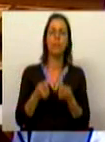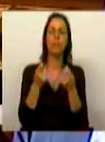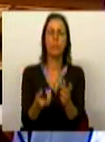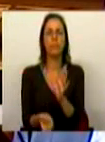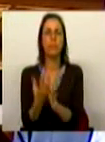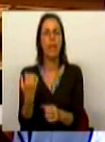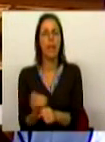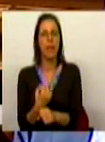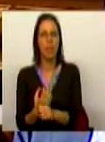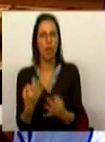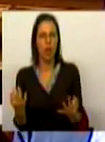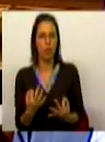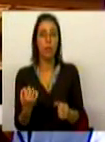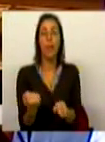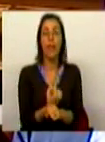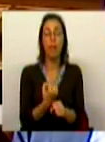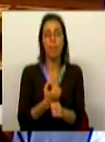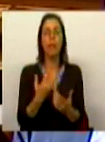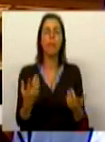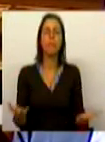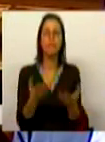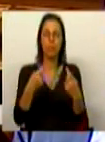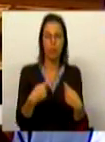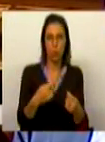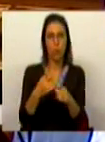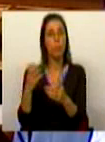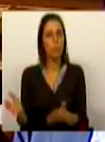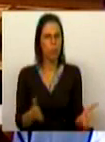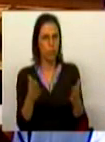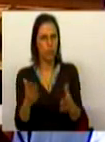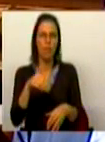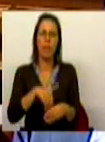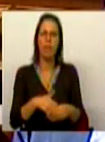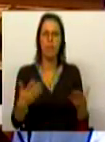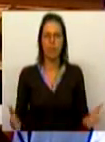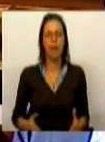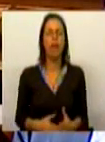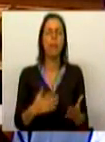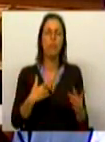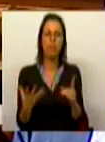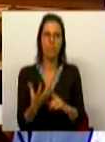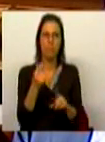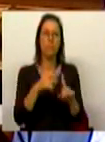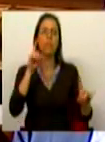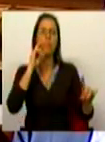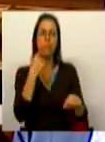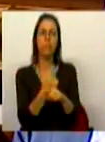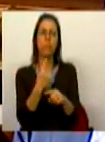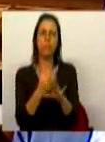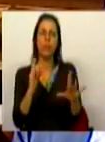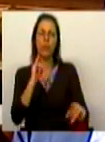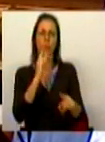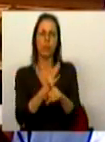criaram emprego. E o emprego estimulou o consumo e a produção interna. E conseguimos com isso garantir também